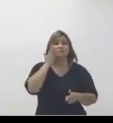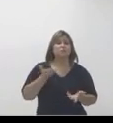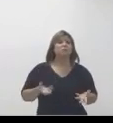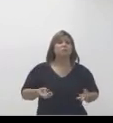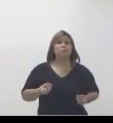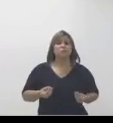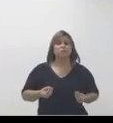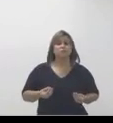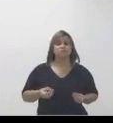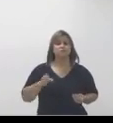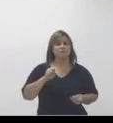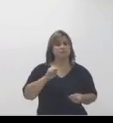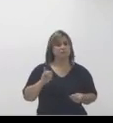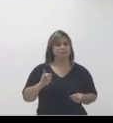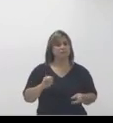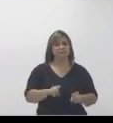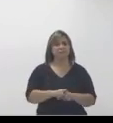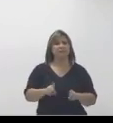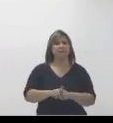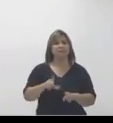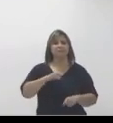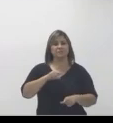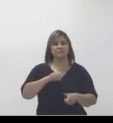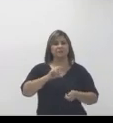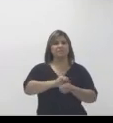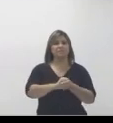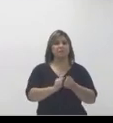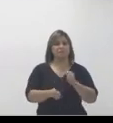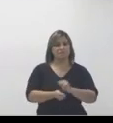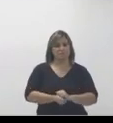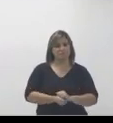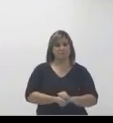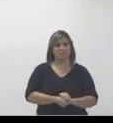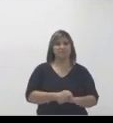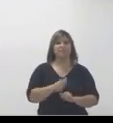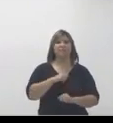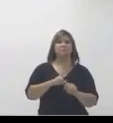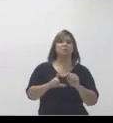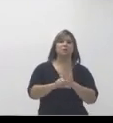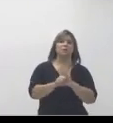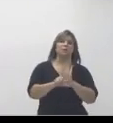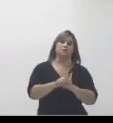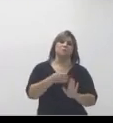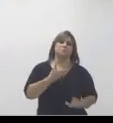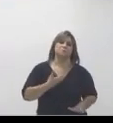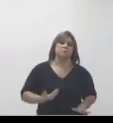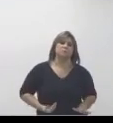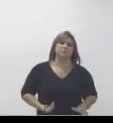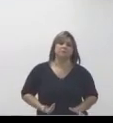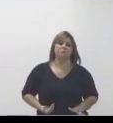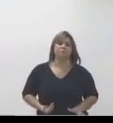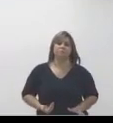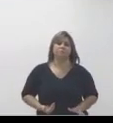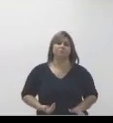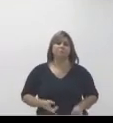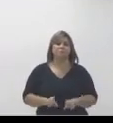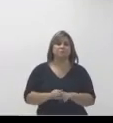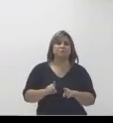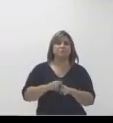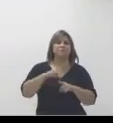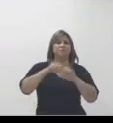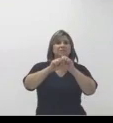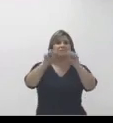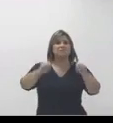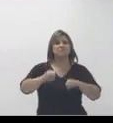se é pra seja tem que se adequar à legislação pública ela tem que se adequar ao sistema